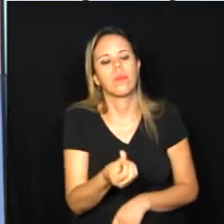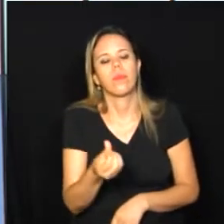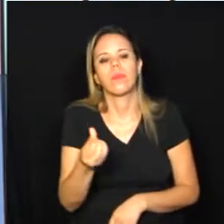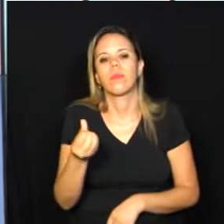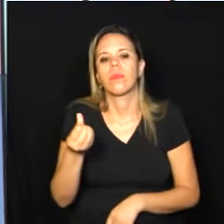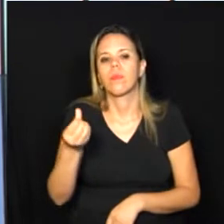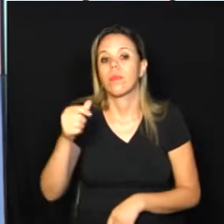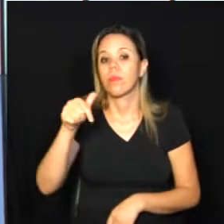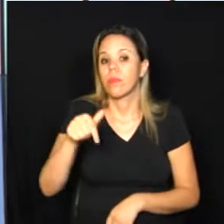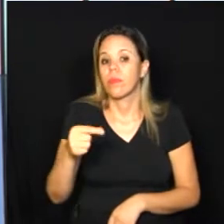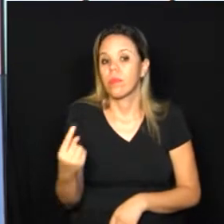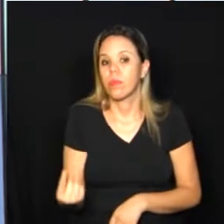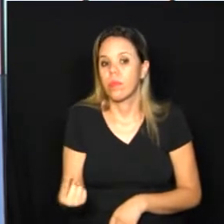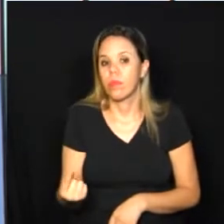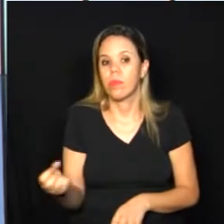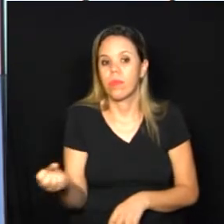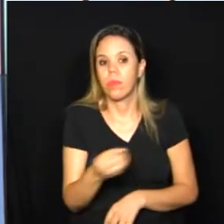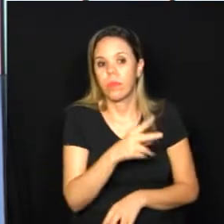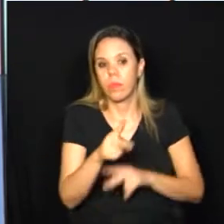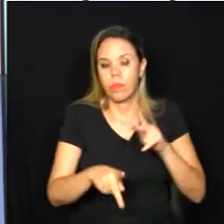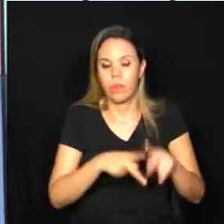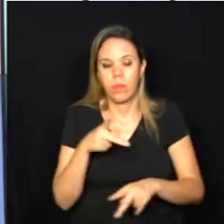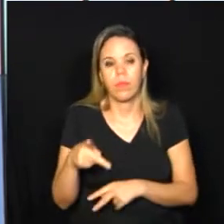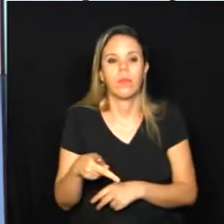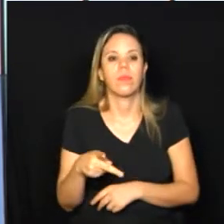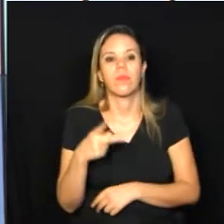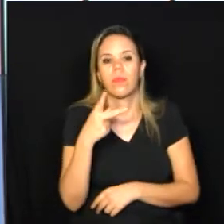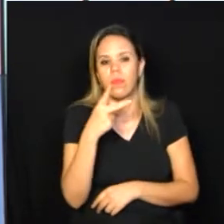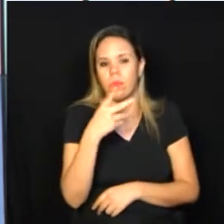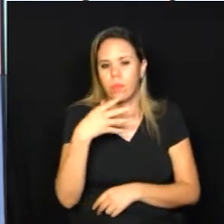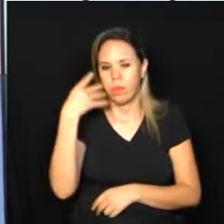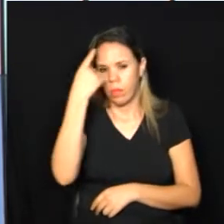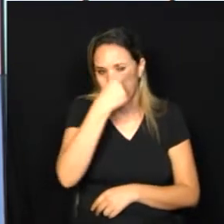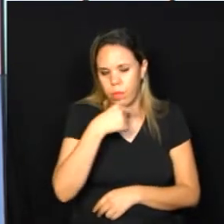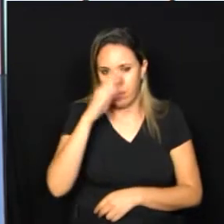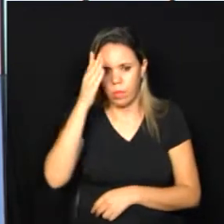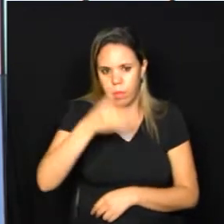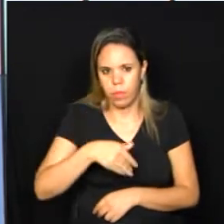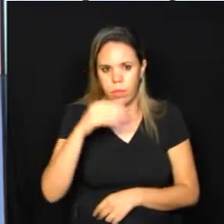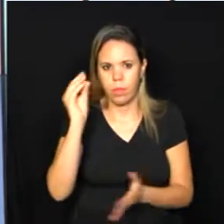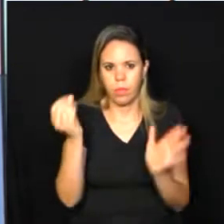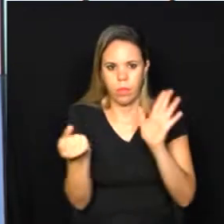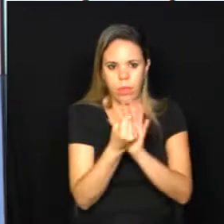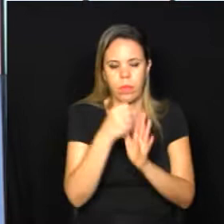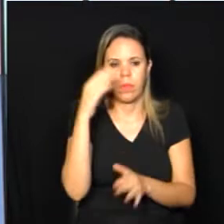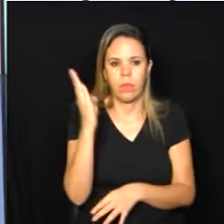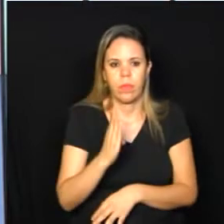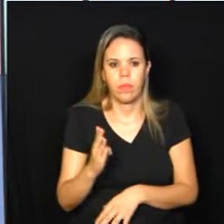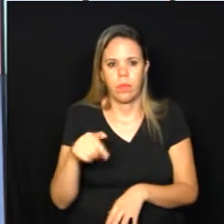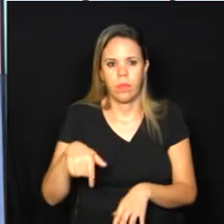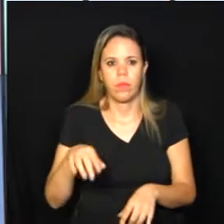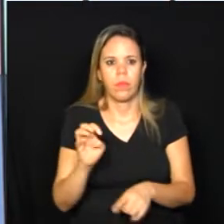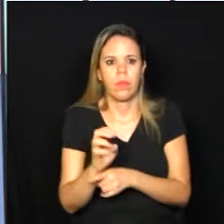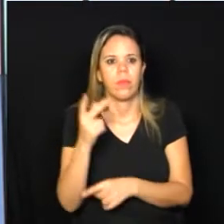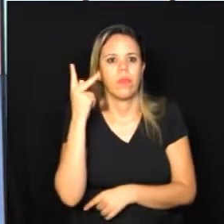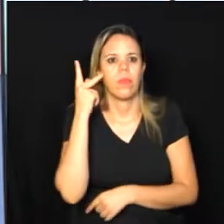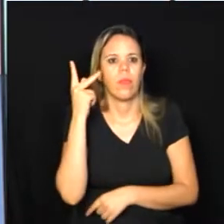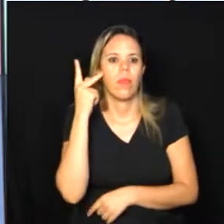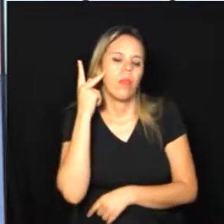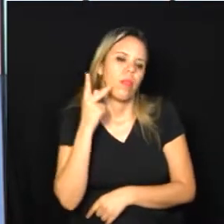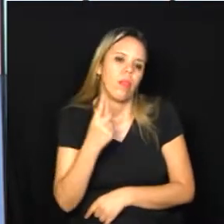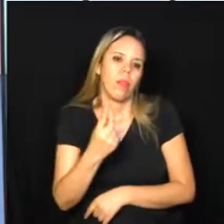23.671 novos casos em 24 horas registrados no Brasil. Aqui no estado de São Paulo